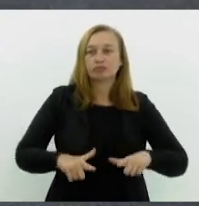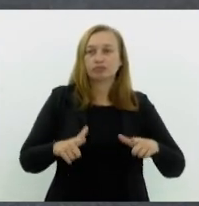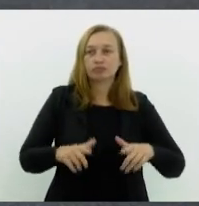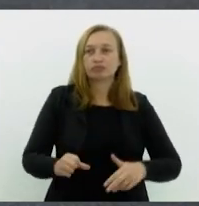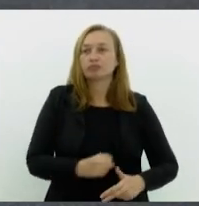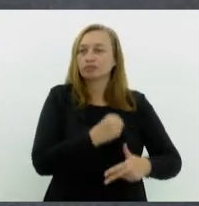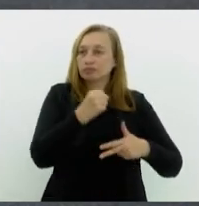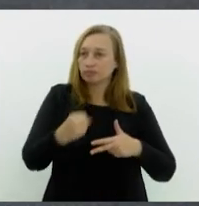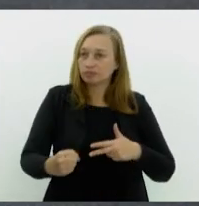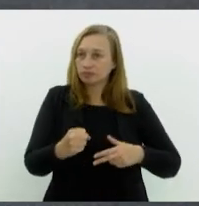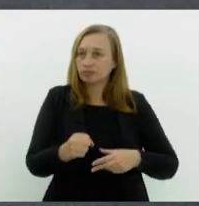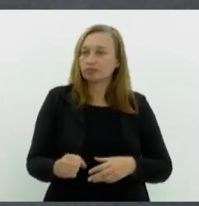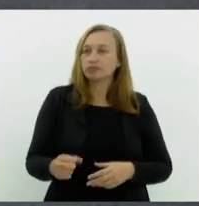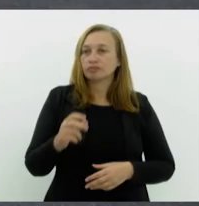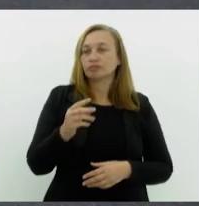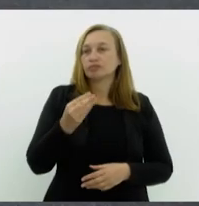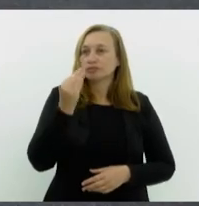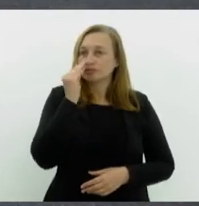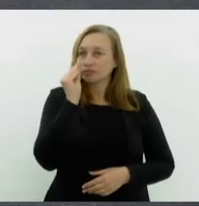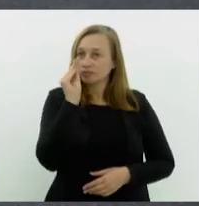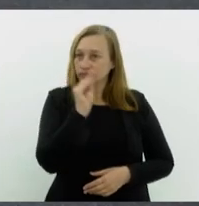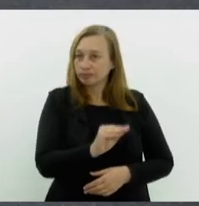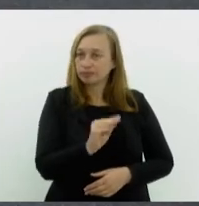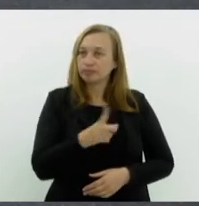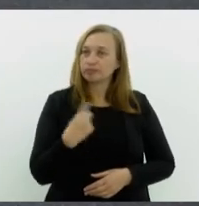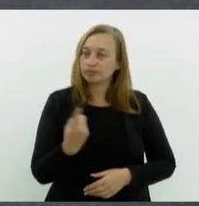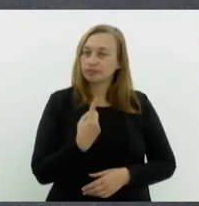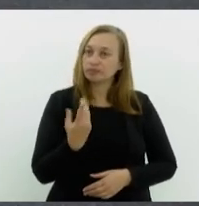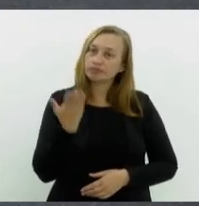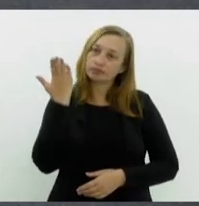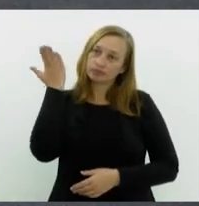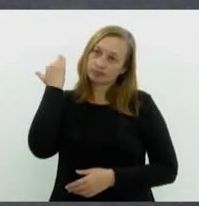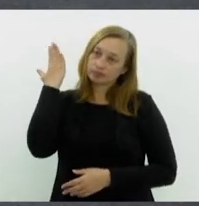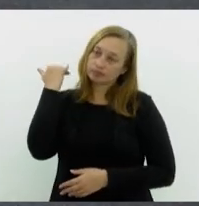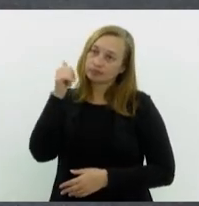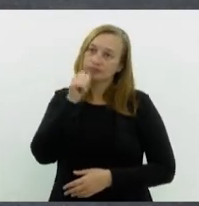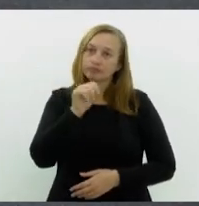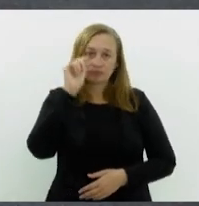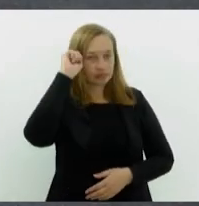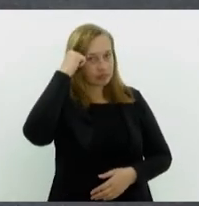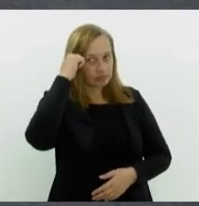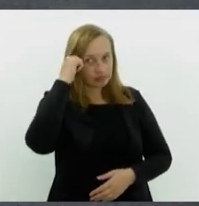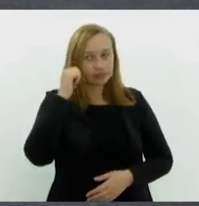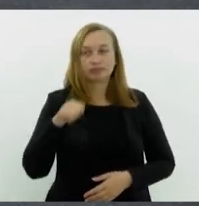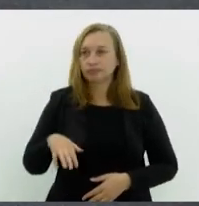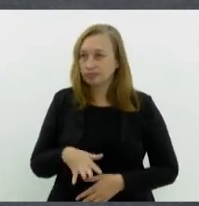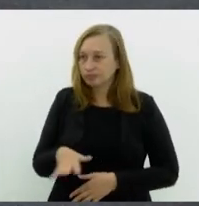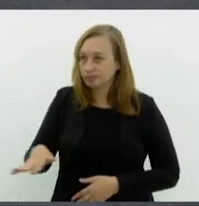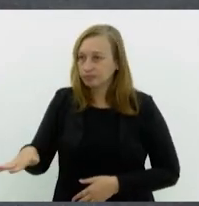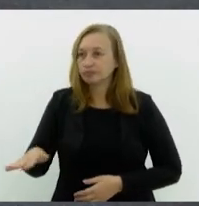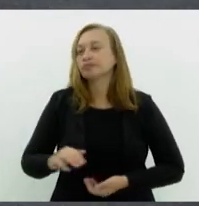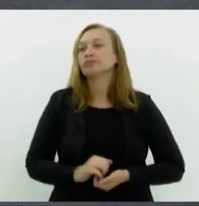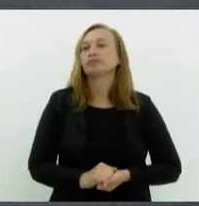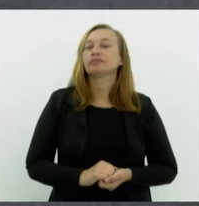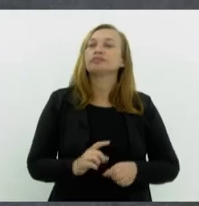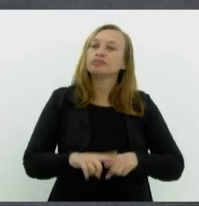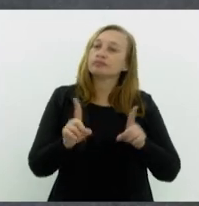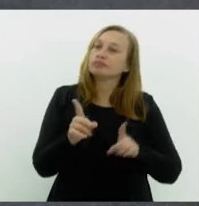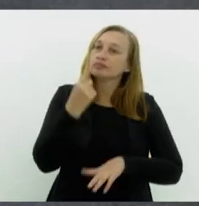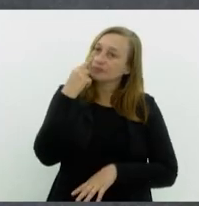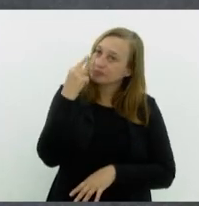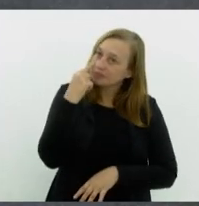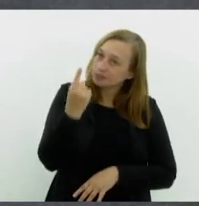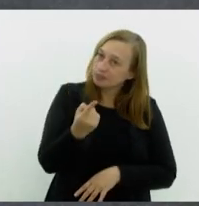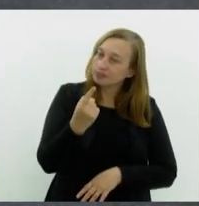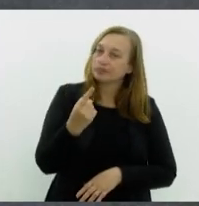que historicamente foi negado para nós, mulheres, mulheres pretas, em especial de favelas e periferias, mas vejo